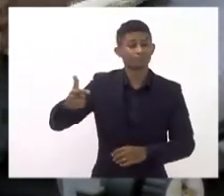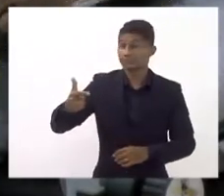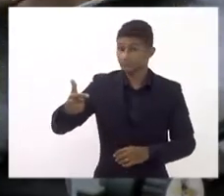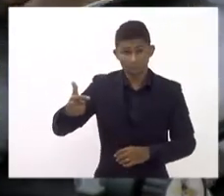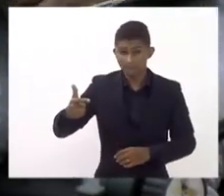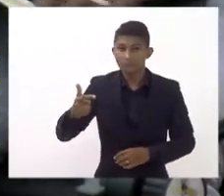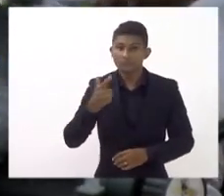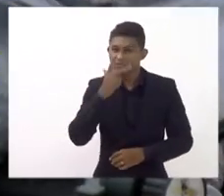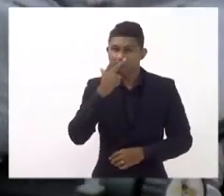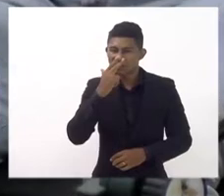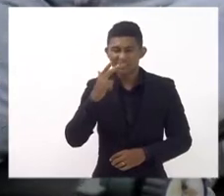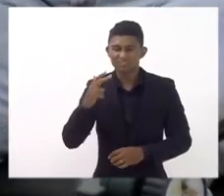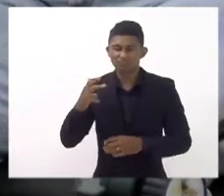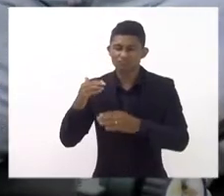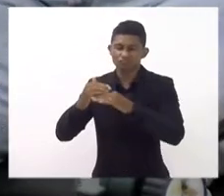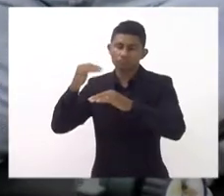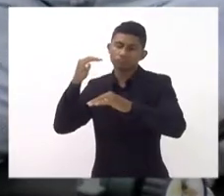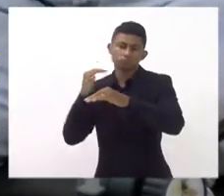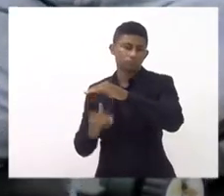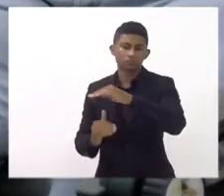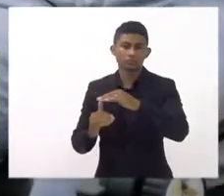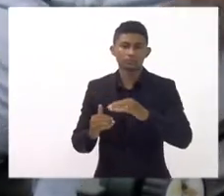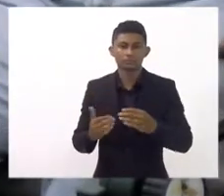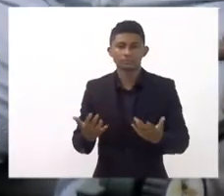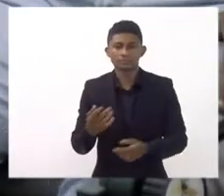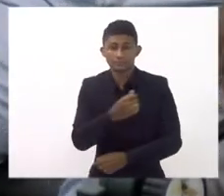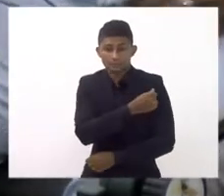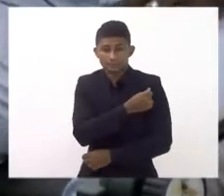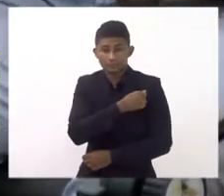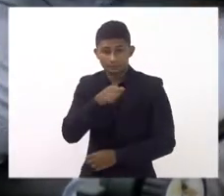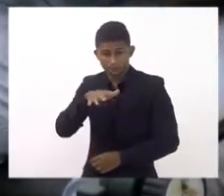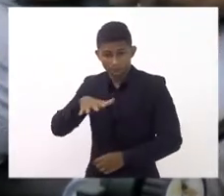é. Os alunos, eles